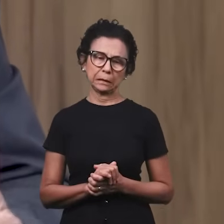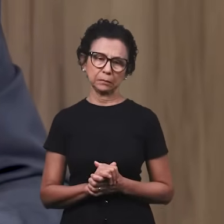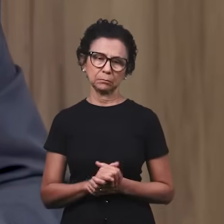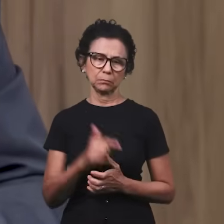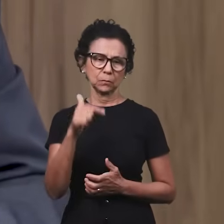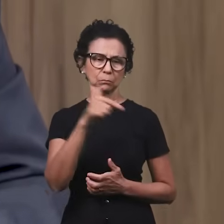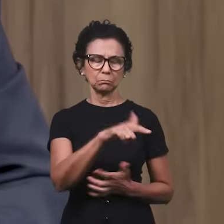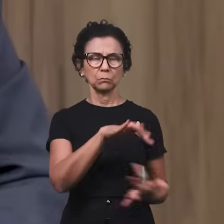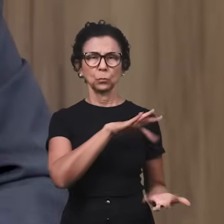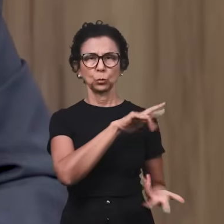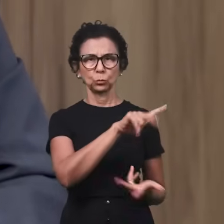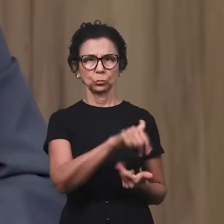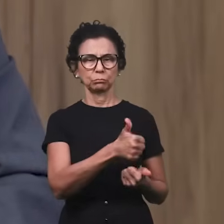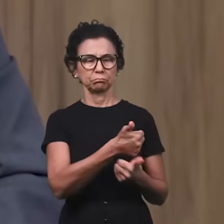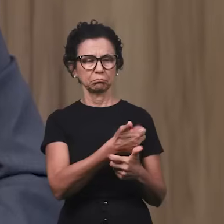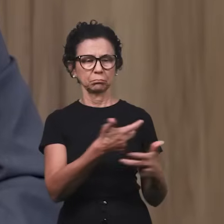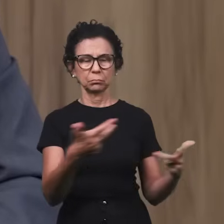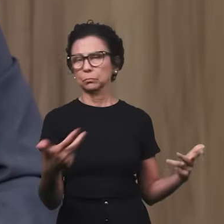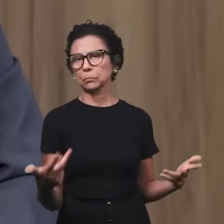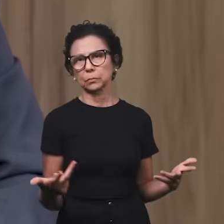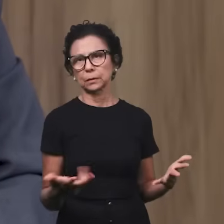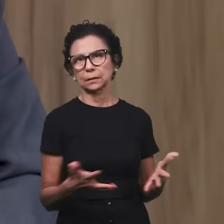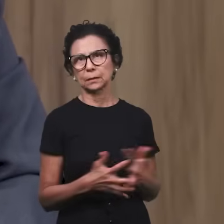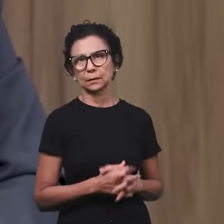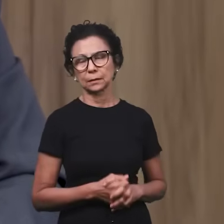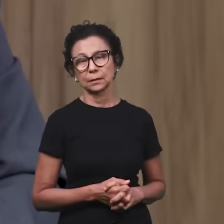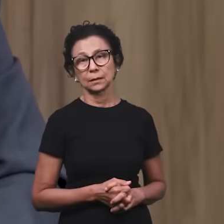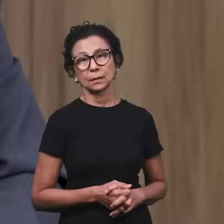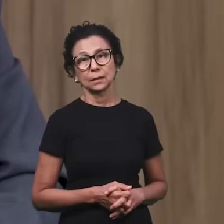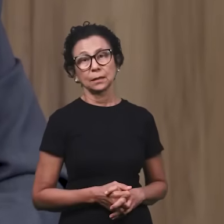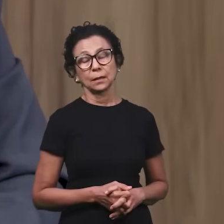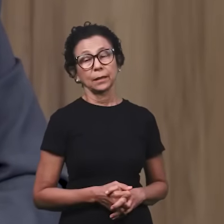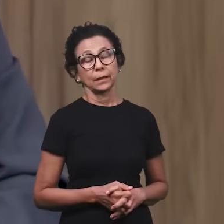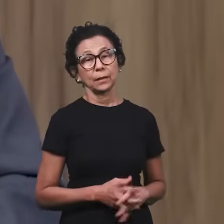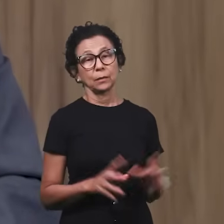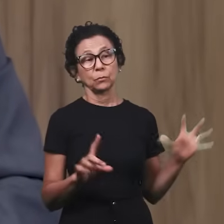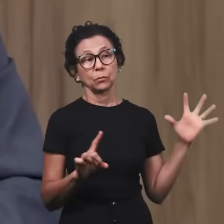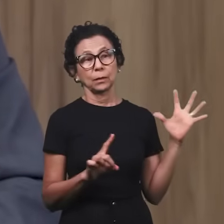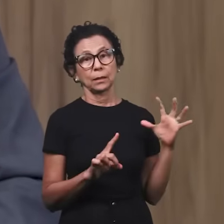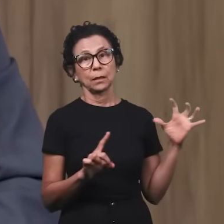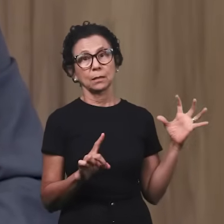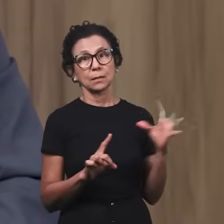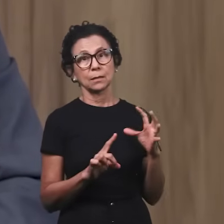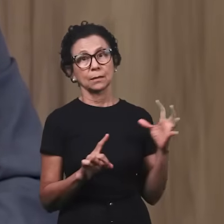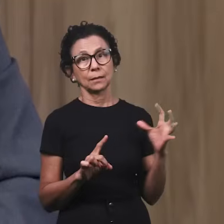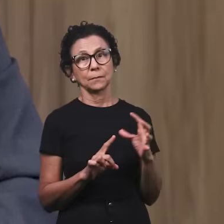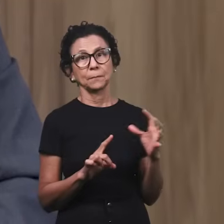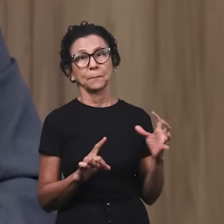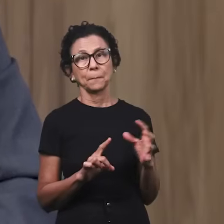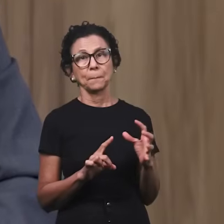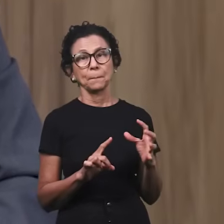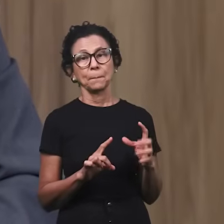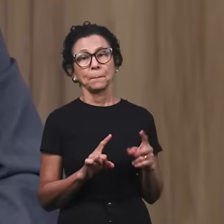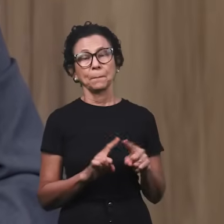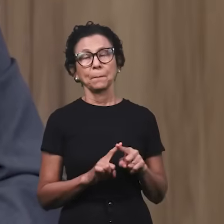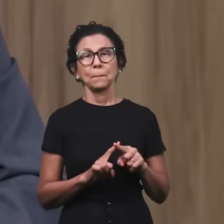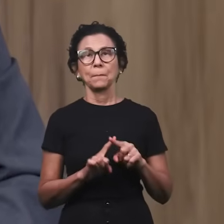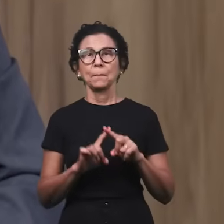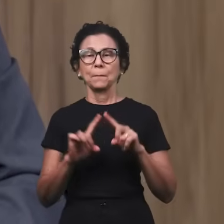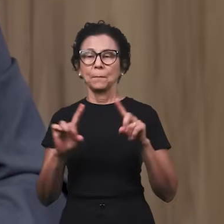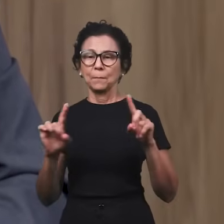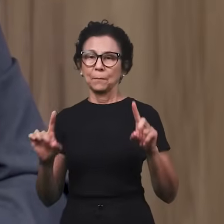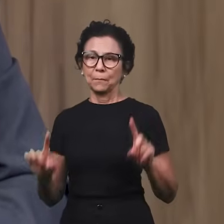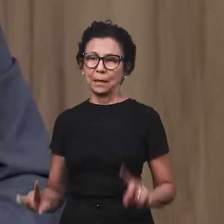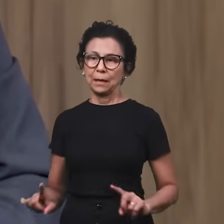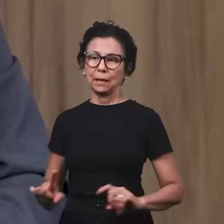né? Como se diz, muitas vozes, né? Muitas coisas, né? Mas uma das coisas que a gente precisa ensinar